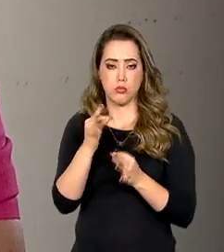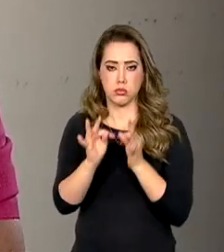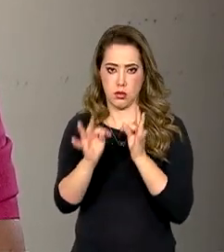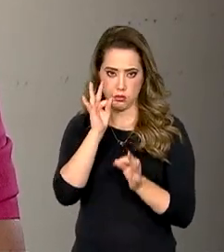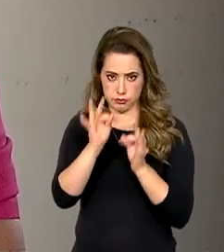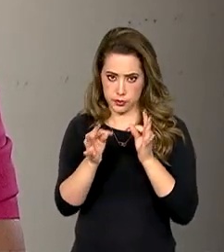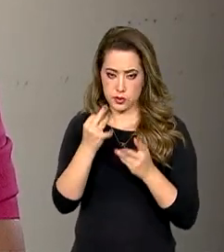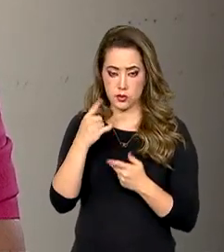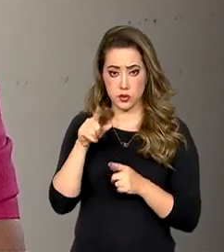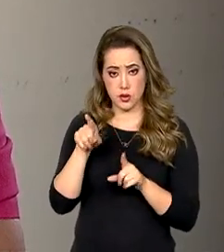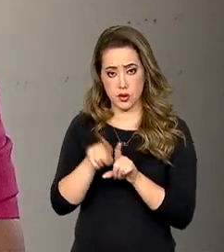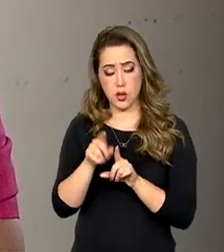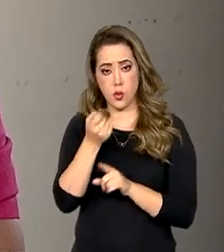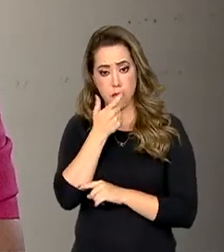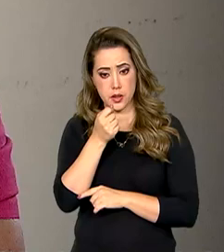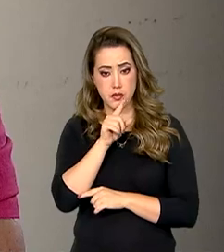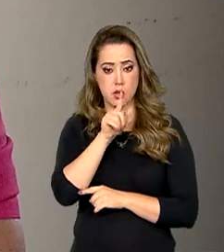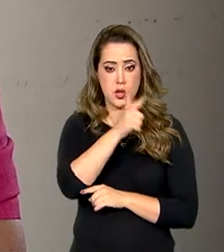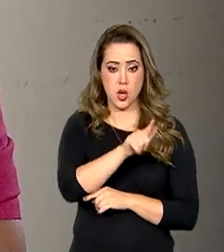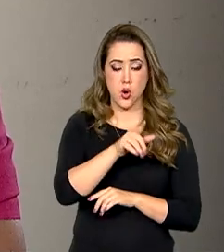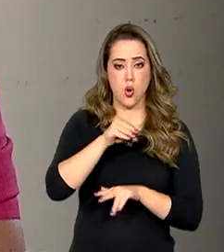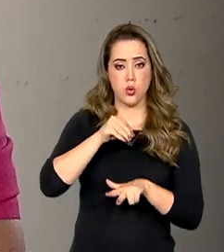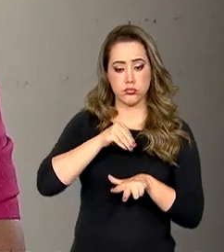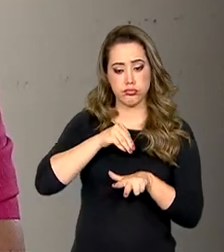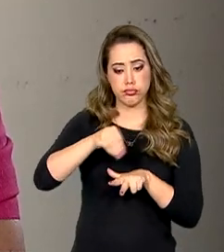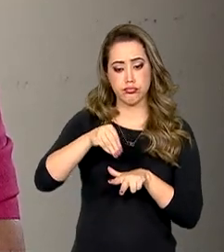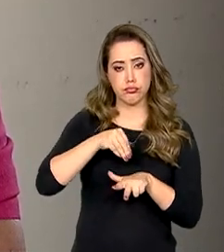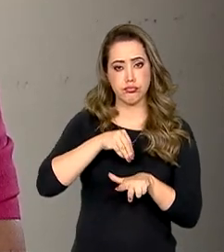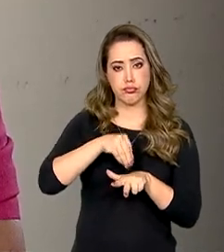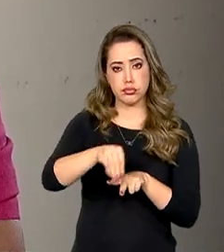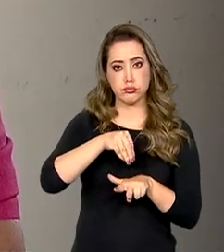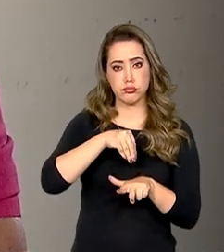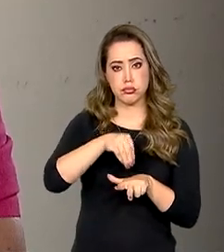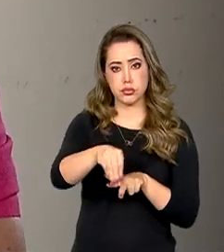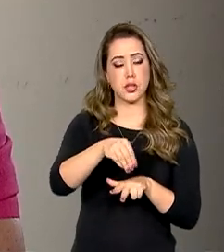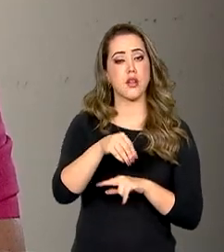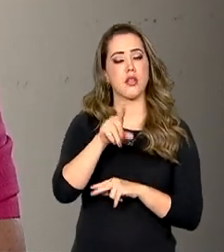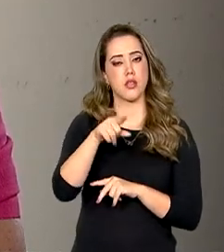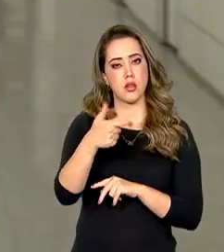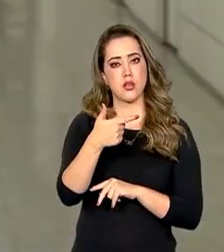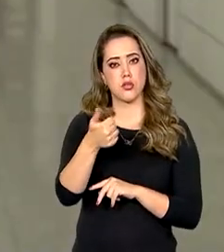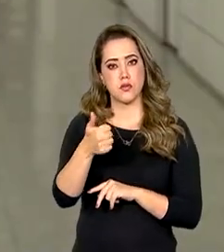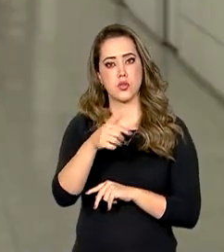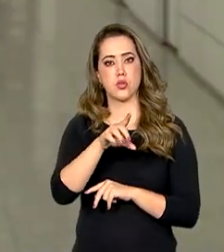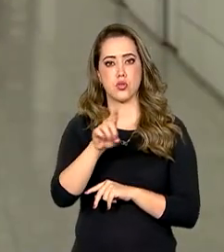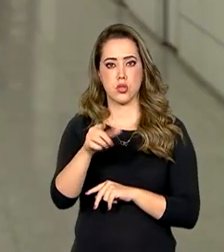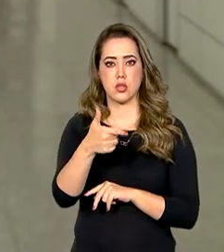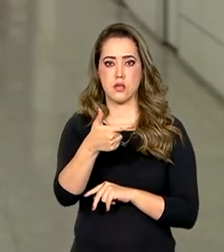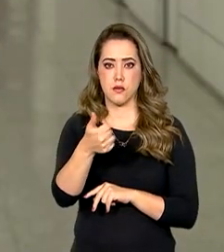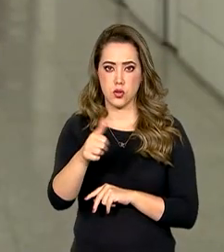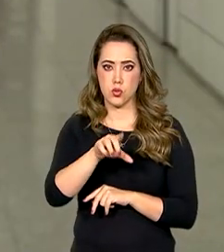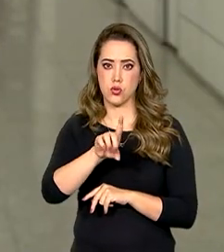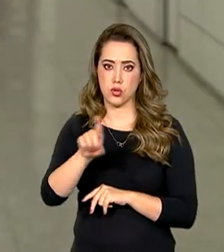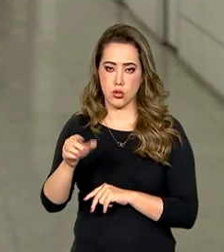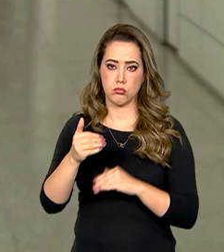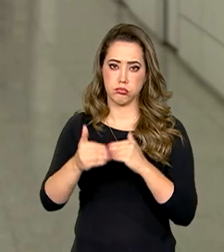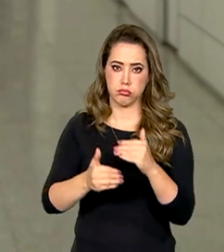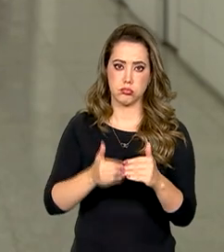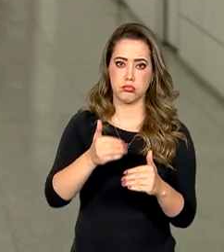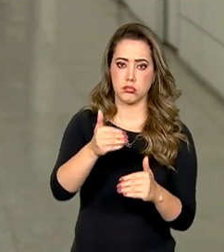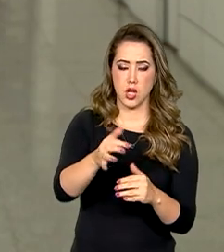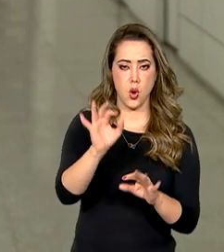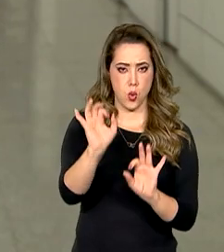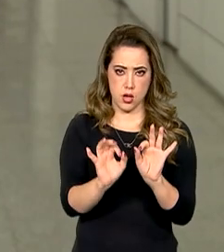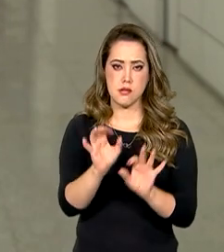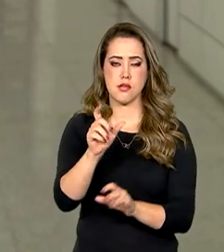outra quimioterapia de 21 em 21 dias, direitinho e super organizados. Receber o diagnóstico do